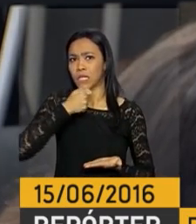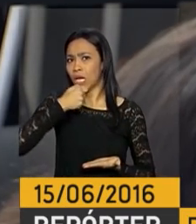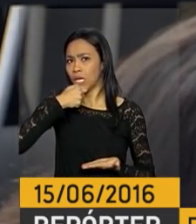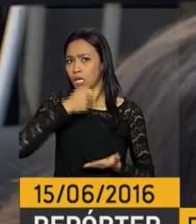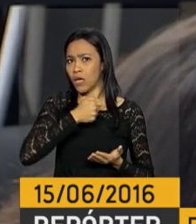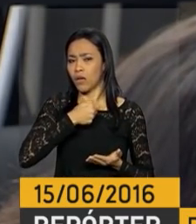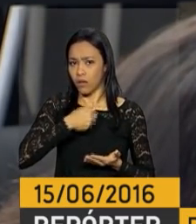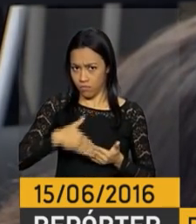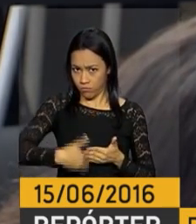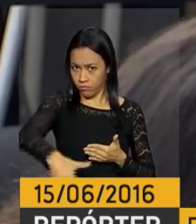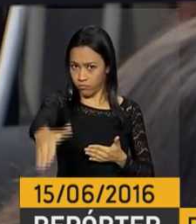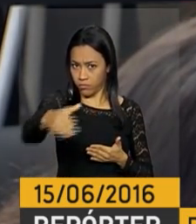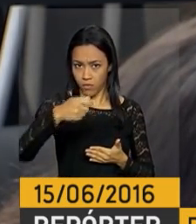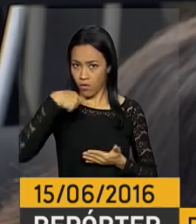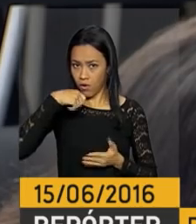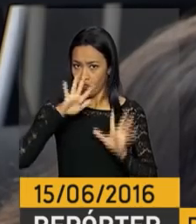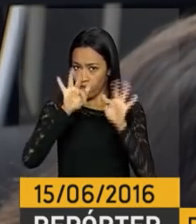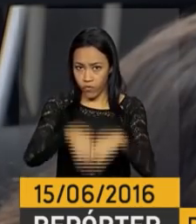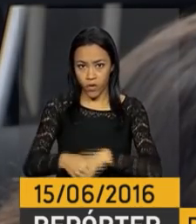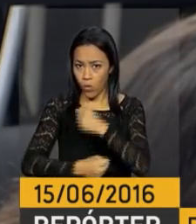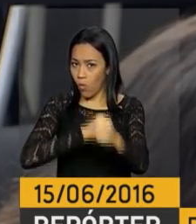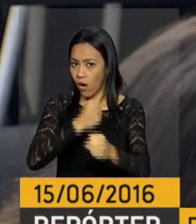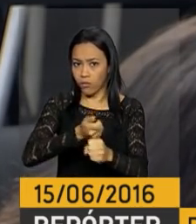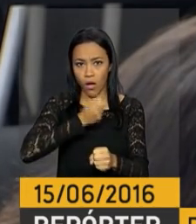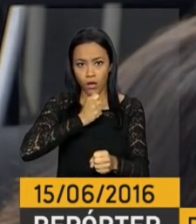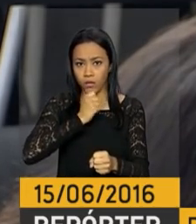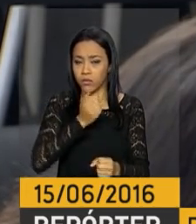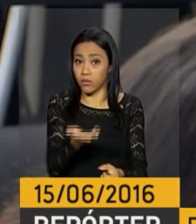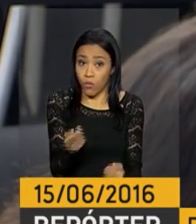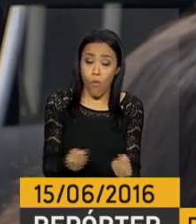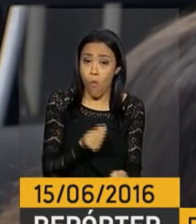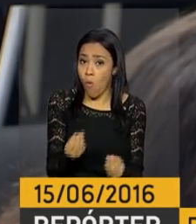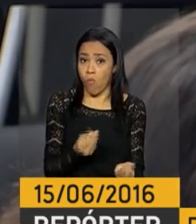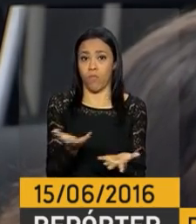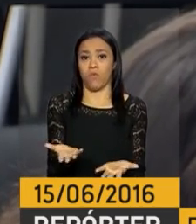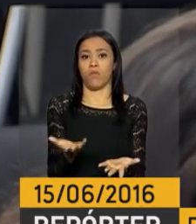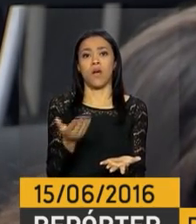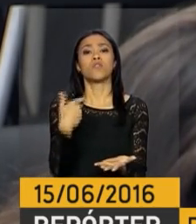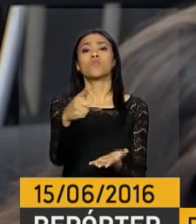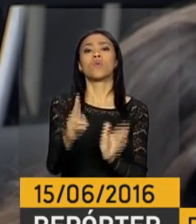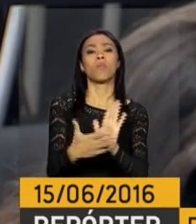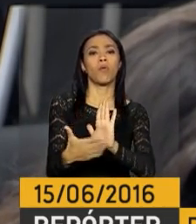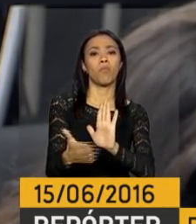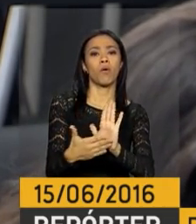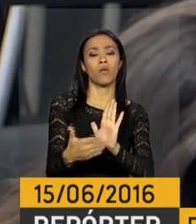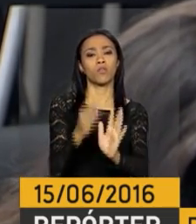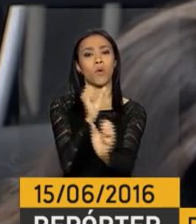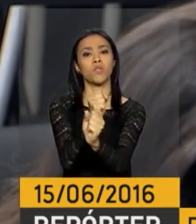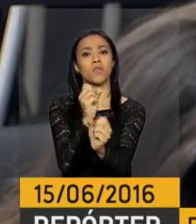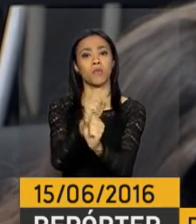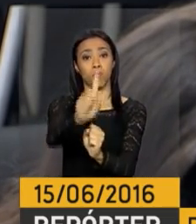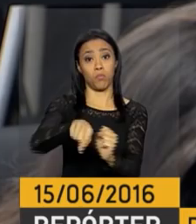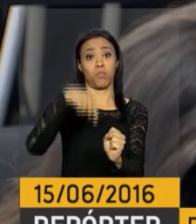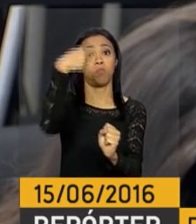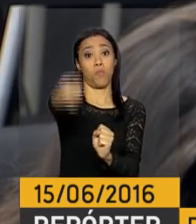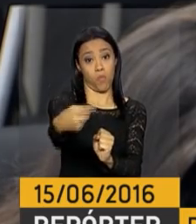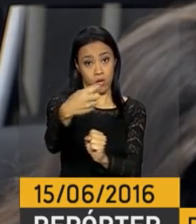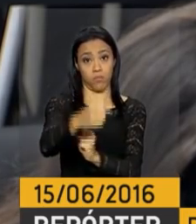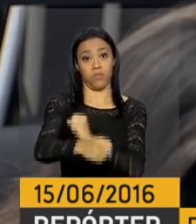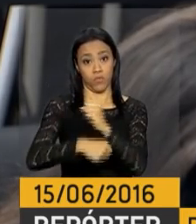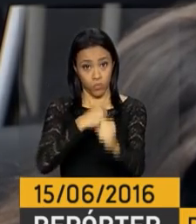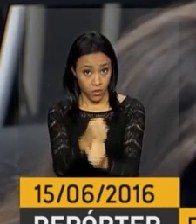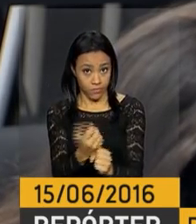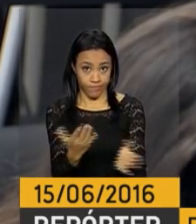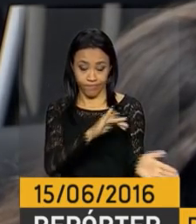ainda? Então, eu queria saber qual como é que vai ser eh a sua proposta orçamentária pro ano que vem. A